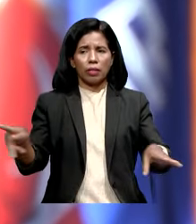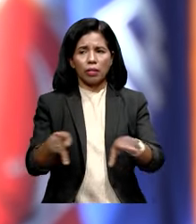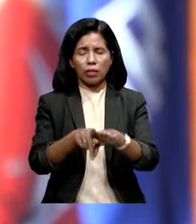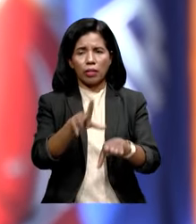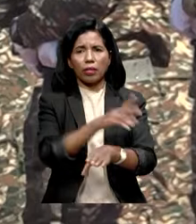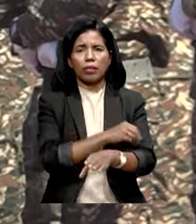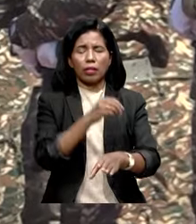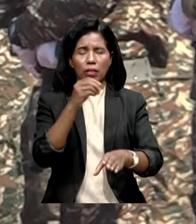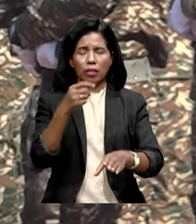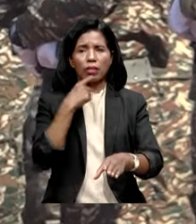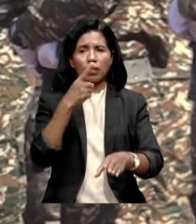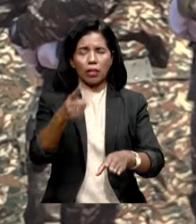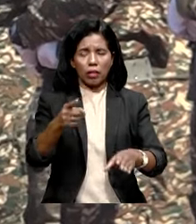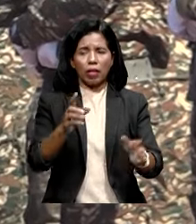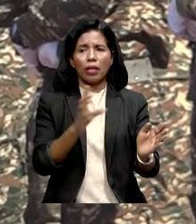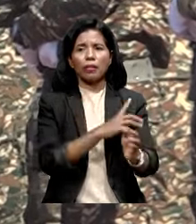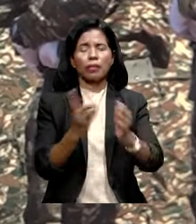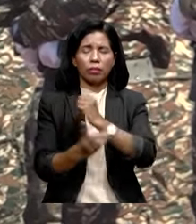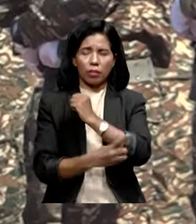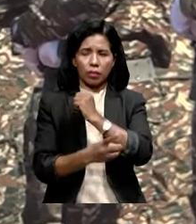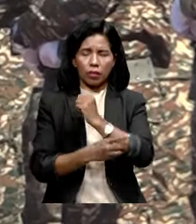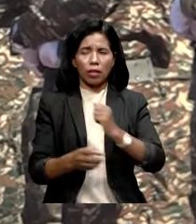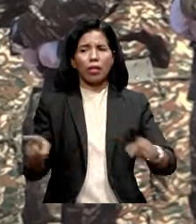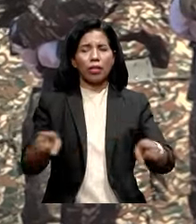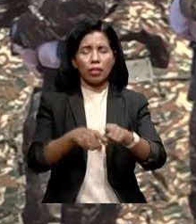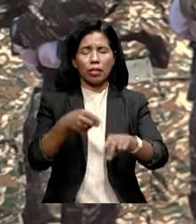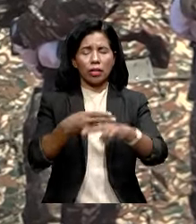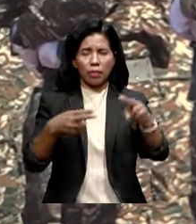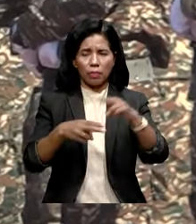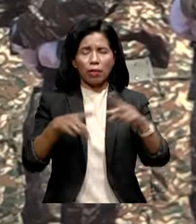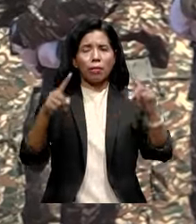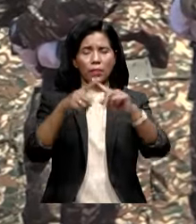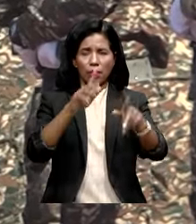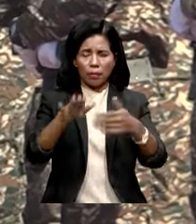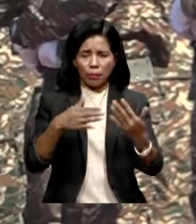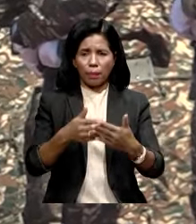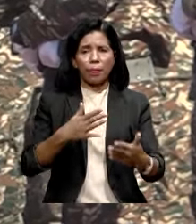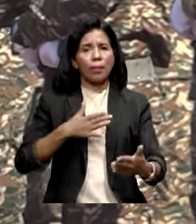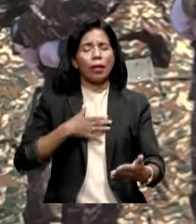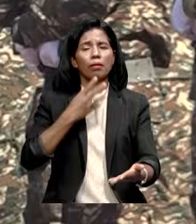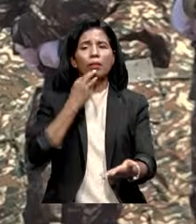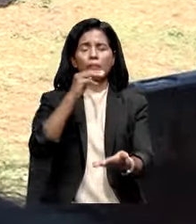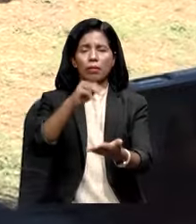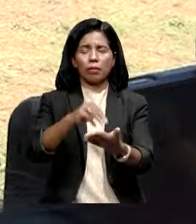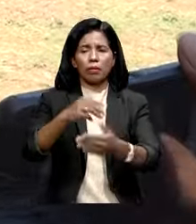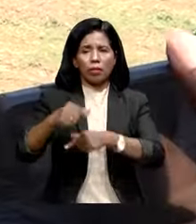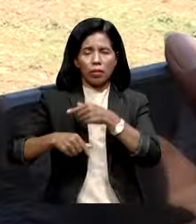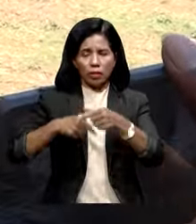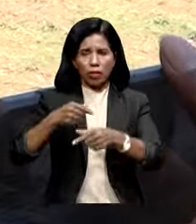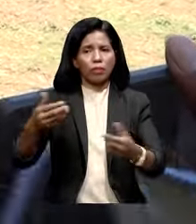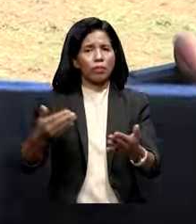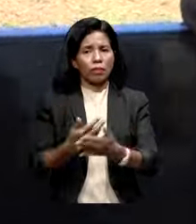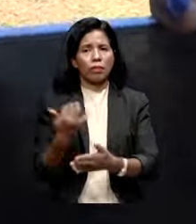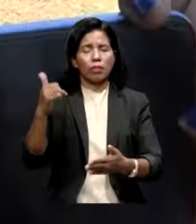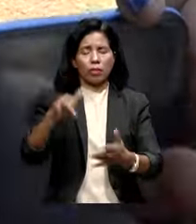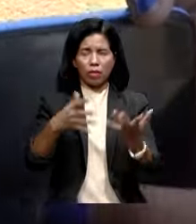Defesa Timor-Leste a tua disciplina Odissei Lima Croa Talos para o povo Mobere. Qual foi a mensagem para a geração Fonsai Nebehola que